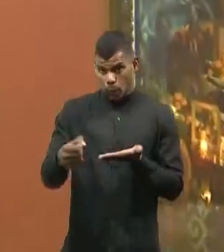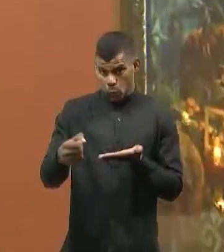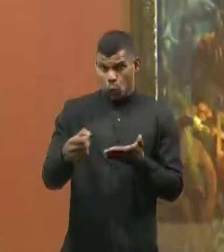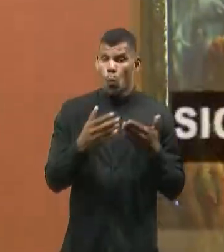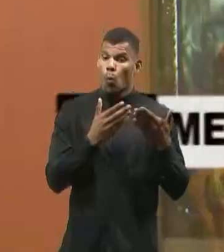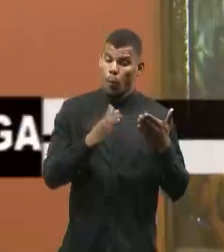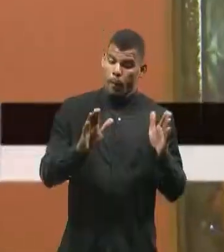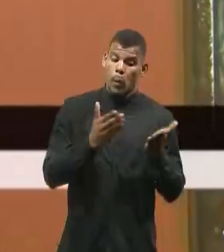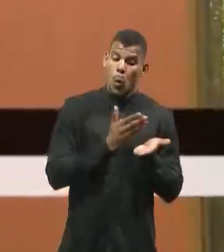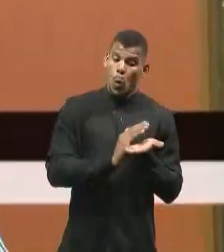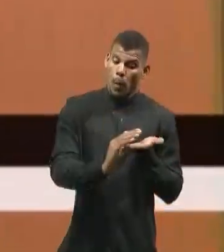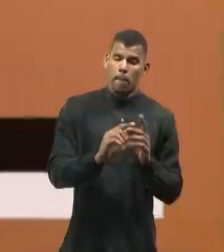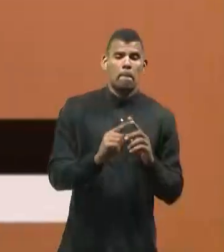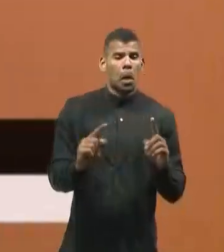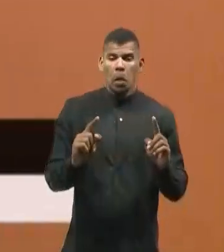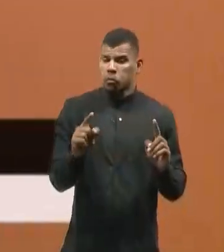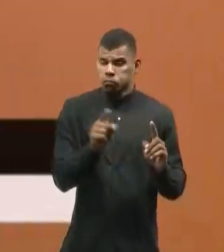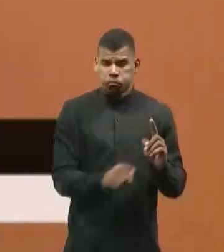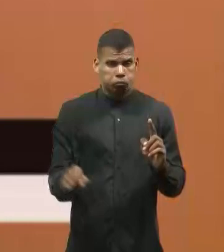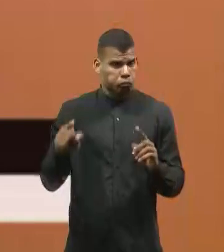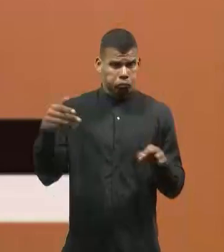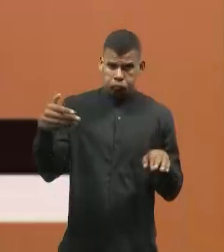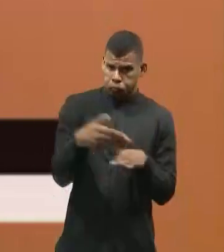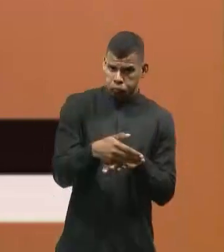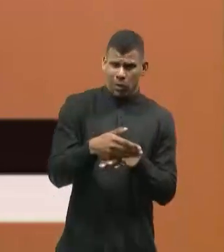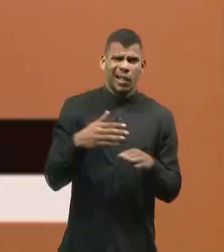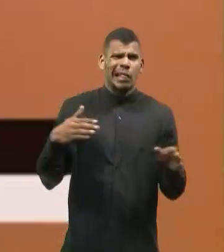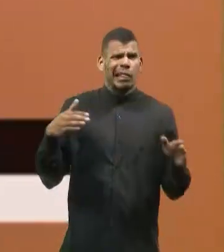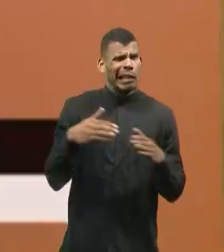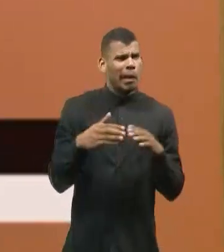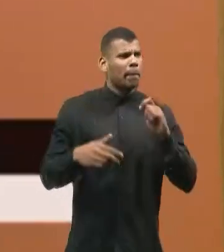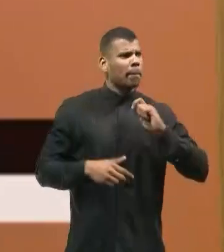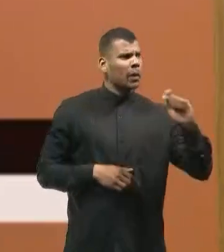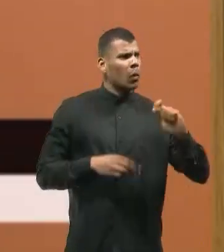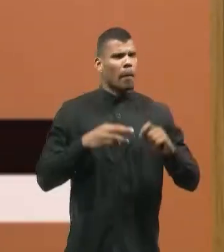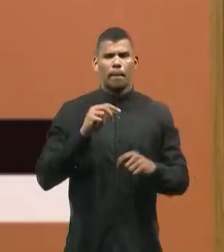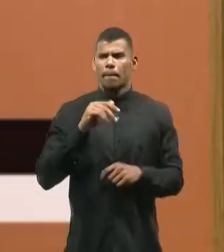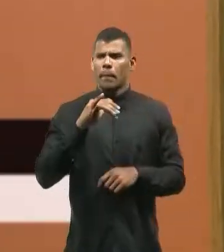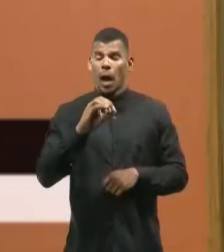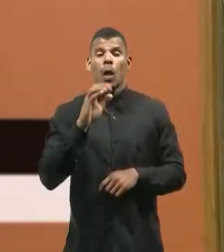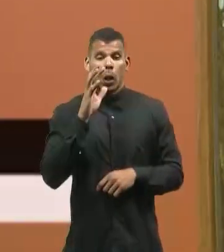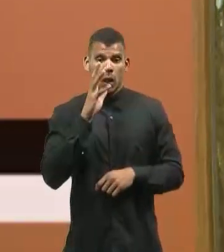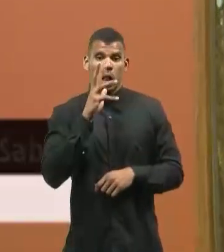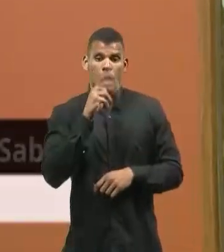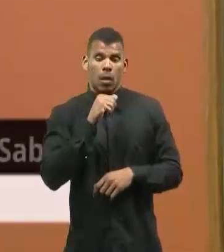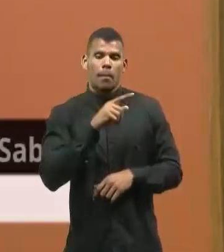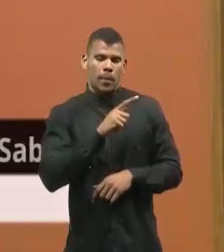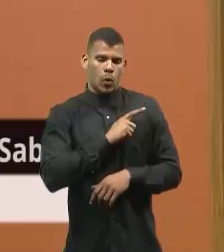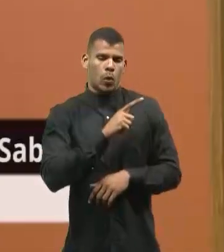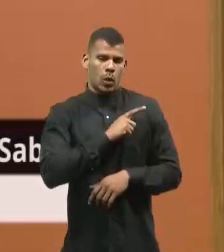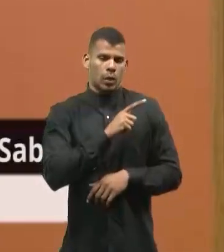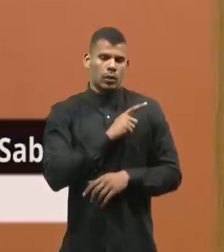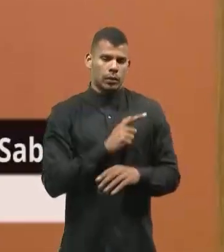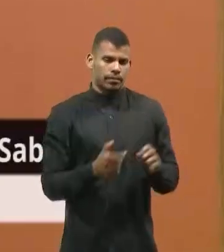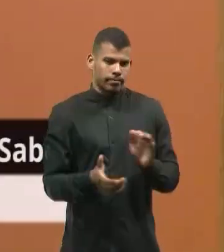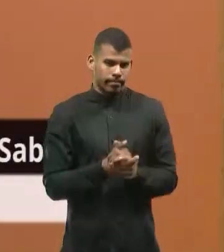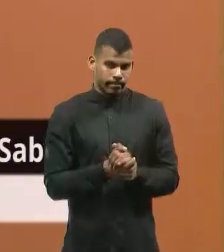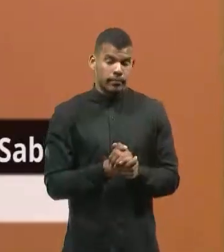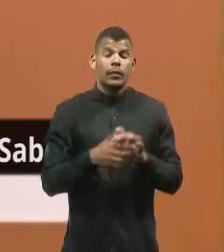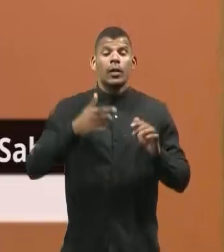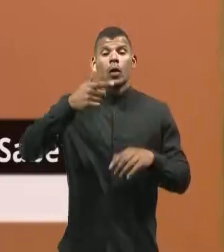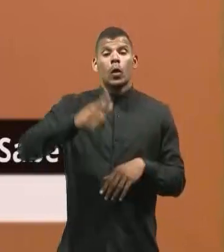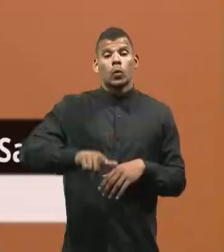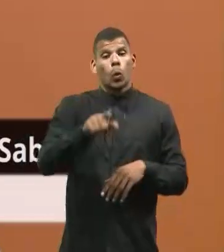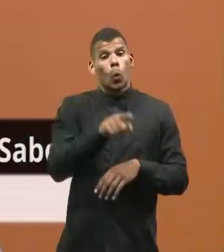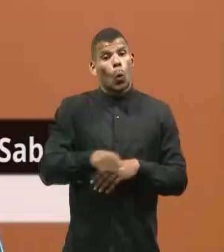tá bom? Mas aí você pode vir, eu acredito que vai até março, abril, maio, ainda vai demorar um pouco essa exposição por aqui. Estou repetindo para você